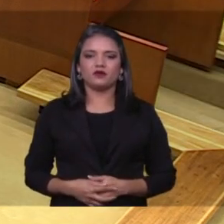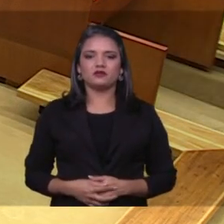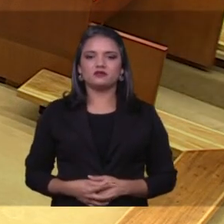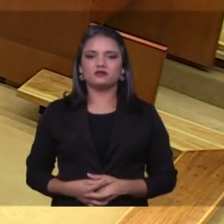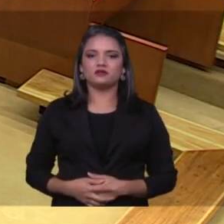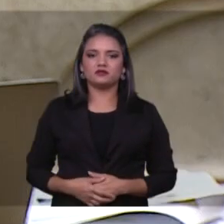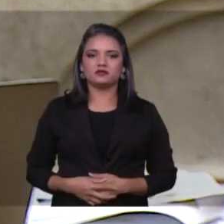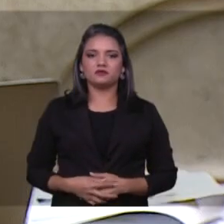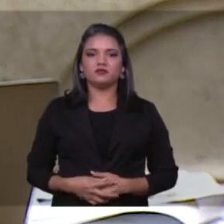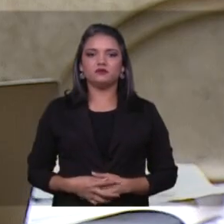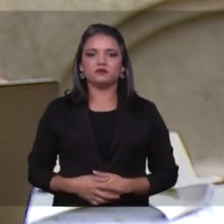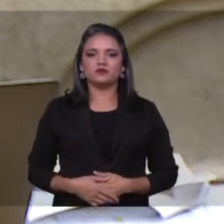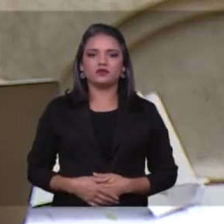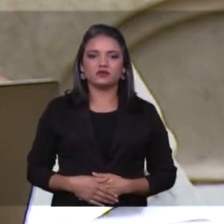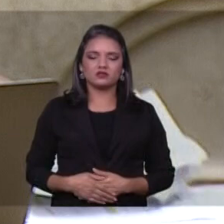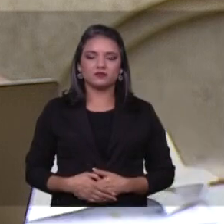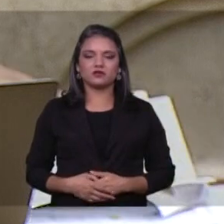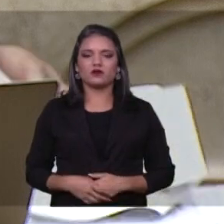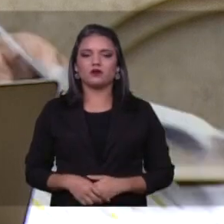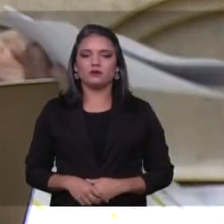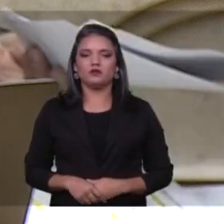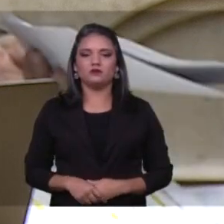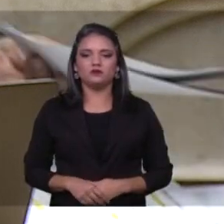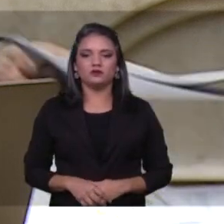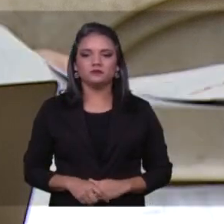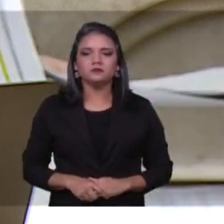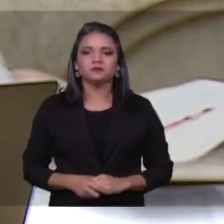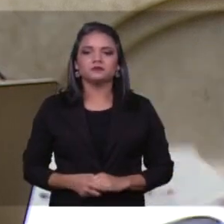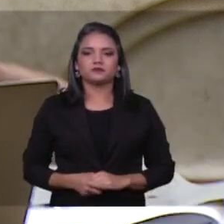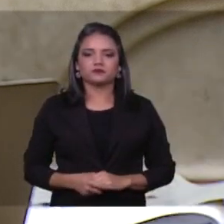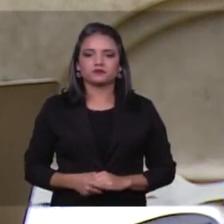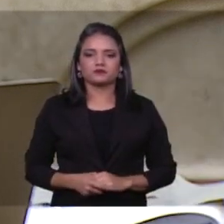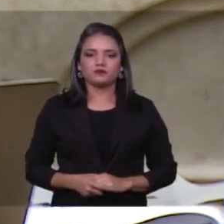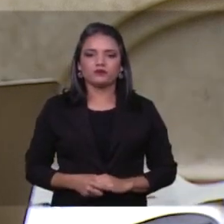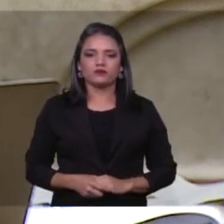amazônica. Muito obrigado.